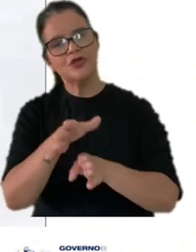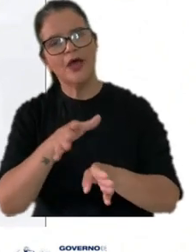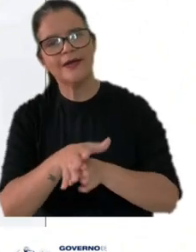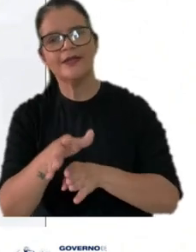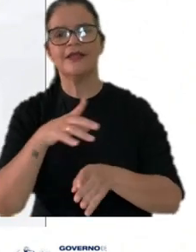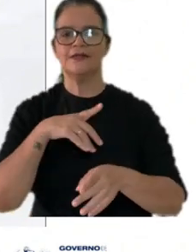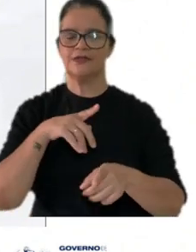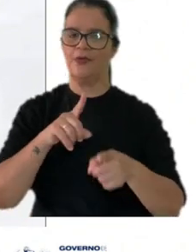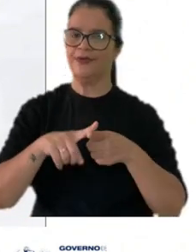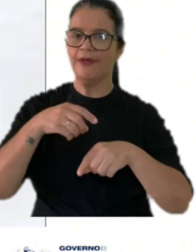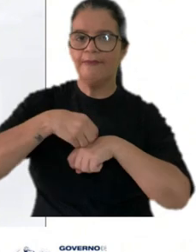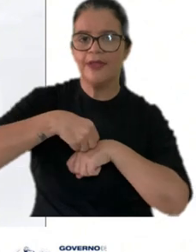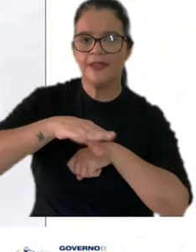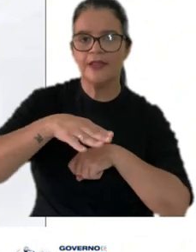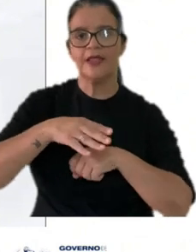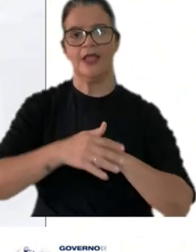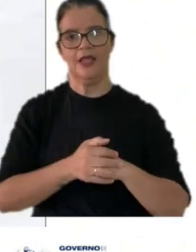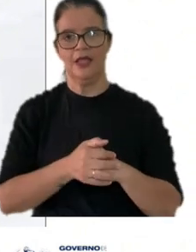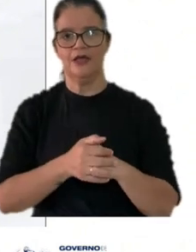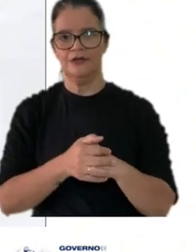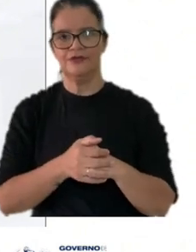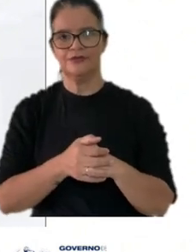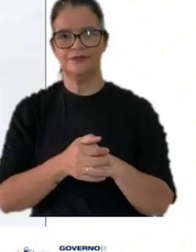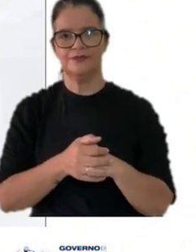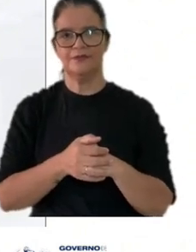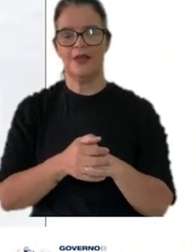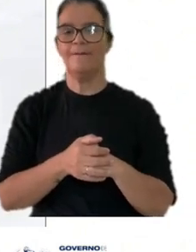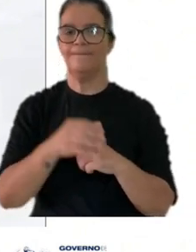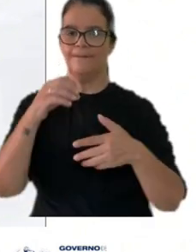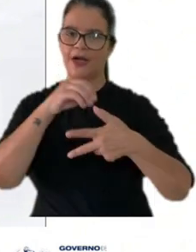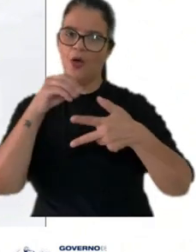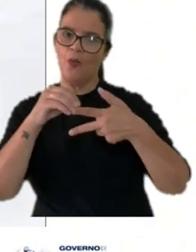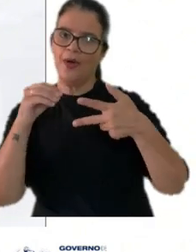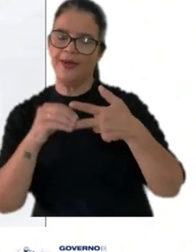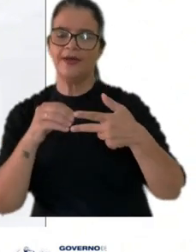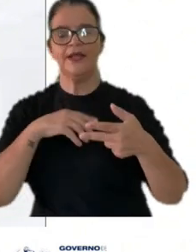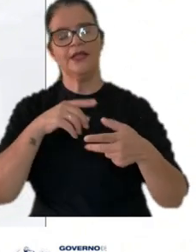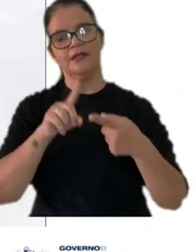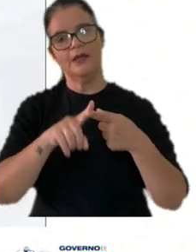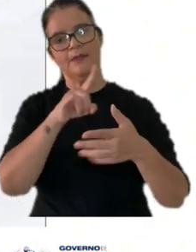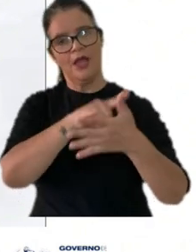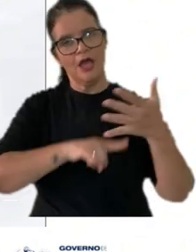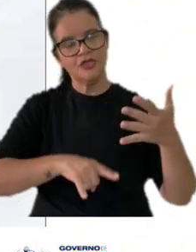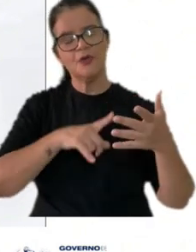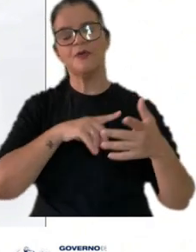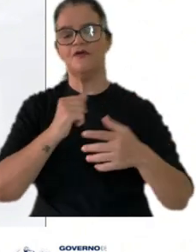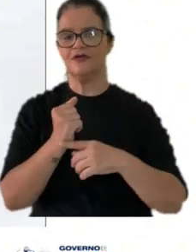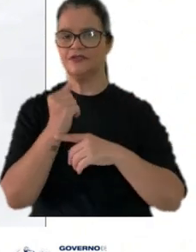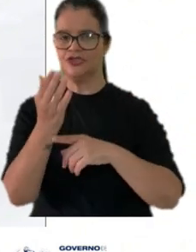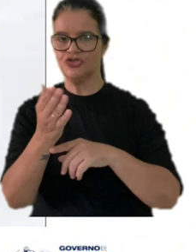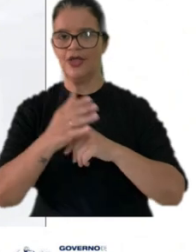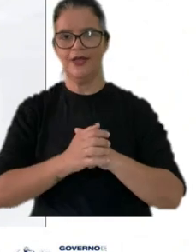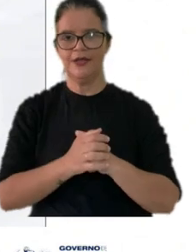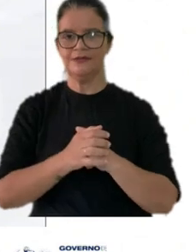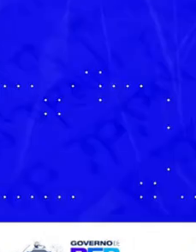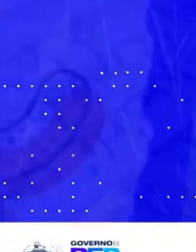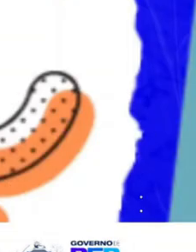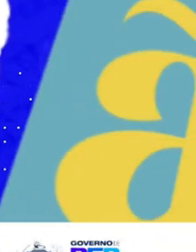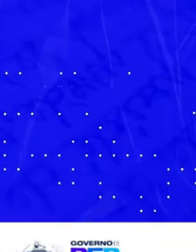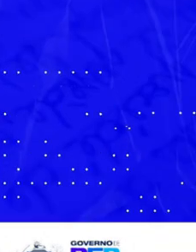dicas para os o Enem e os seriados as provas externas até breve